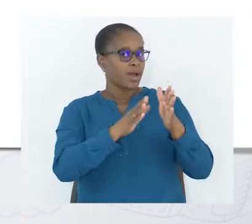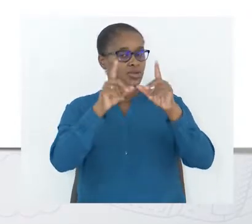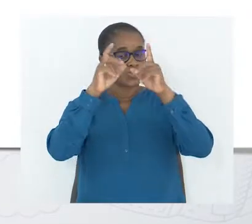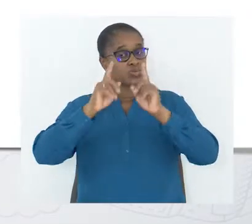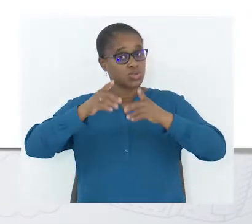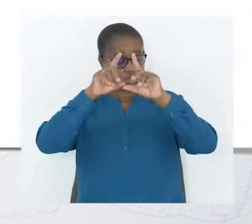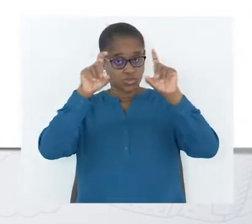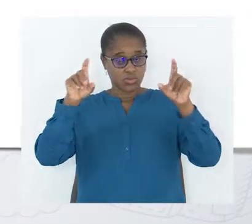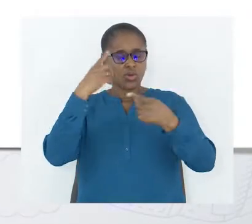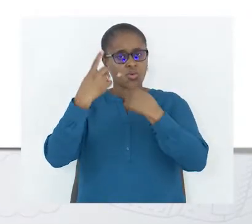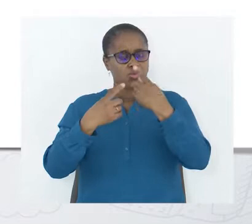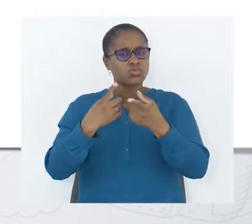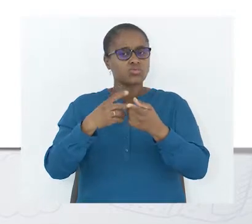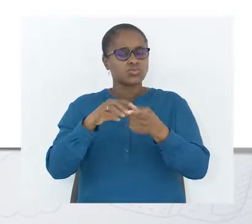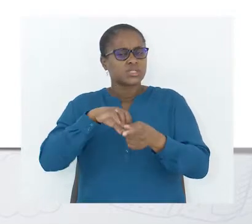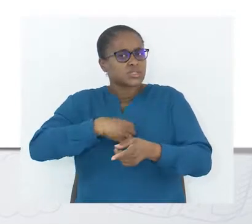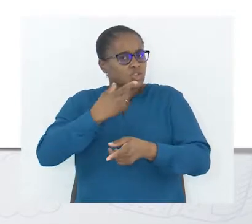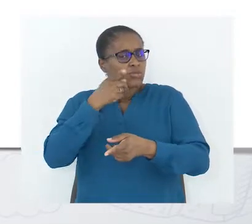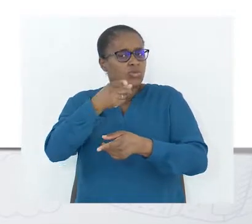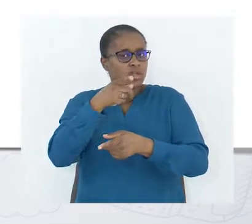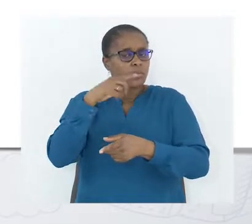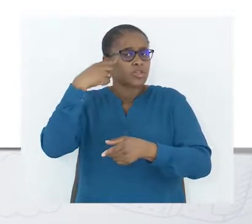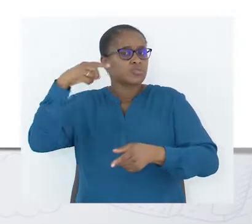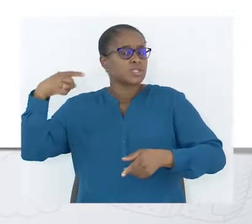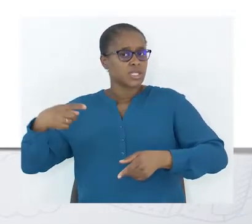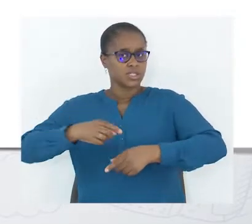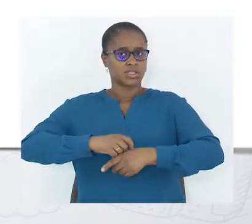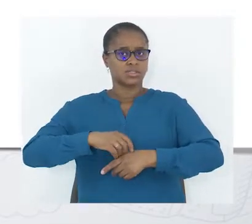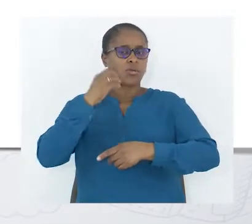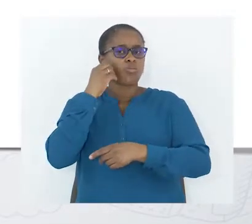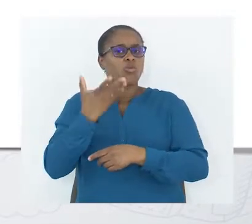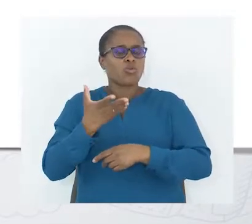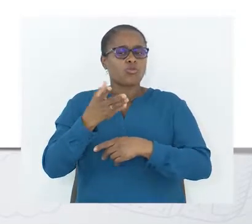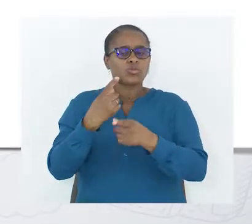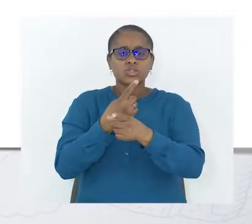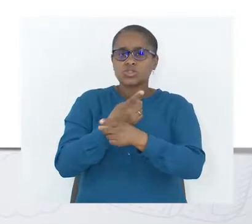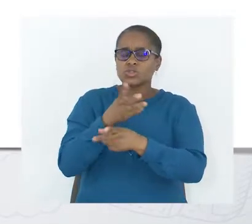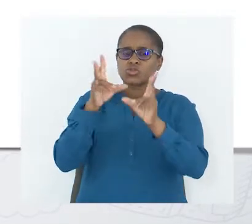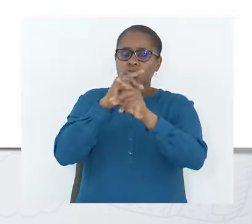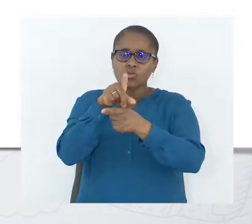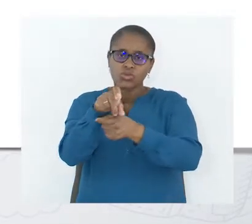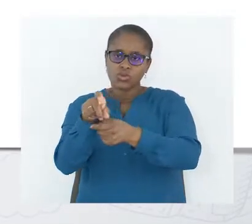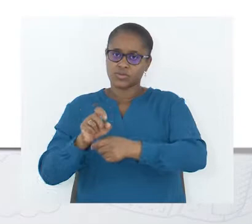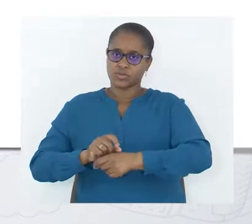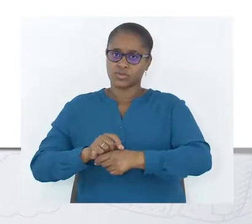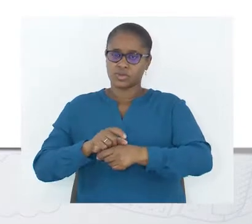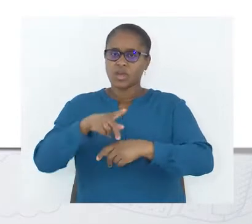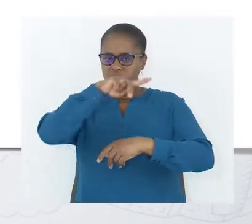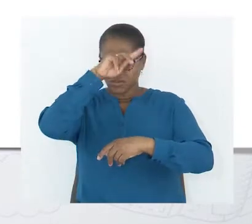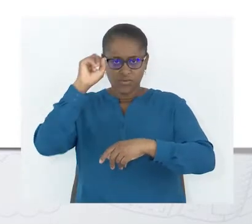introdutória. Um dos sintomas apontados por especialistas como característico do novo coronavírus é